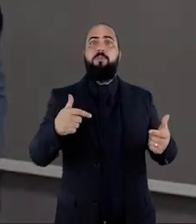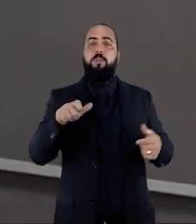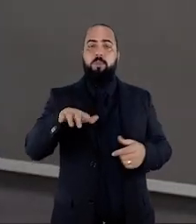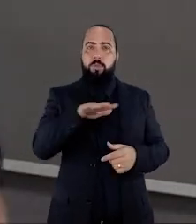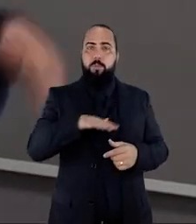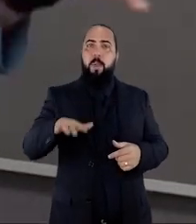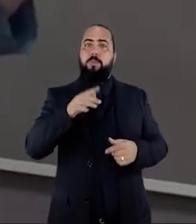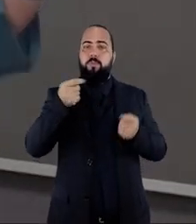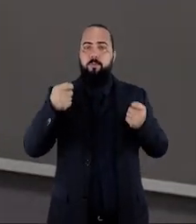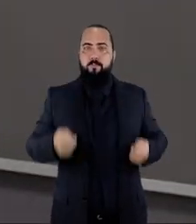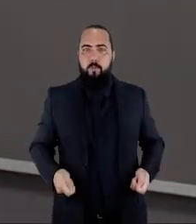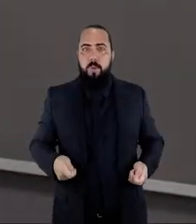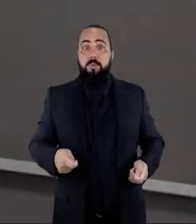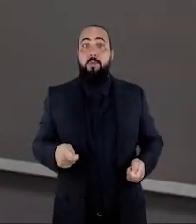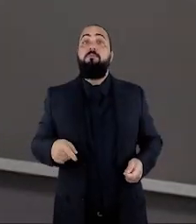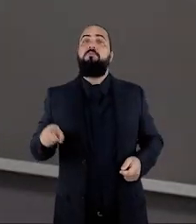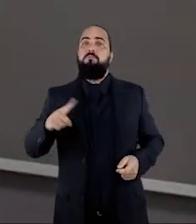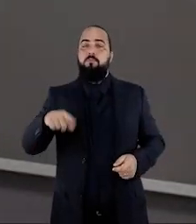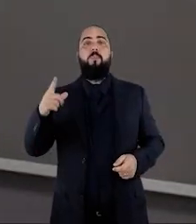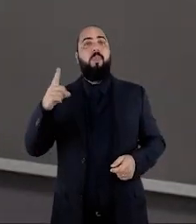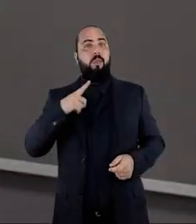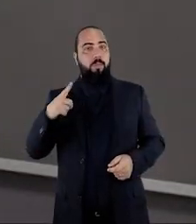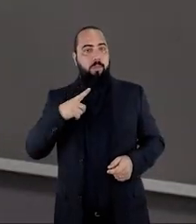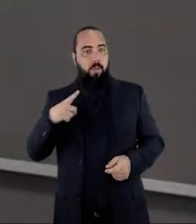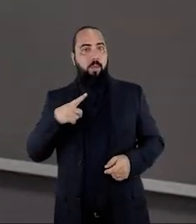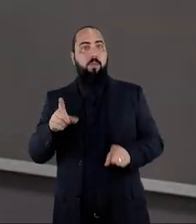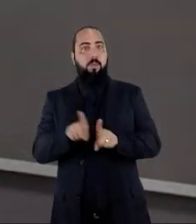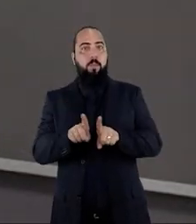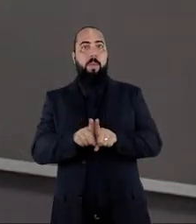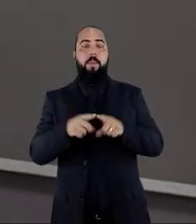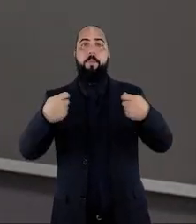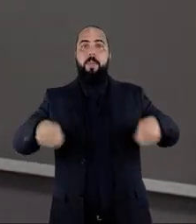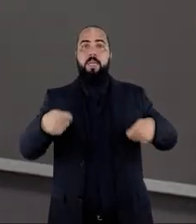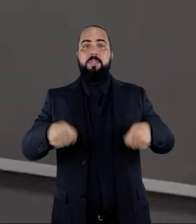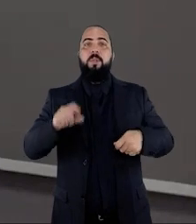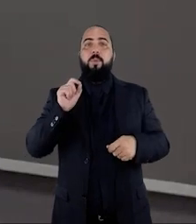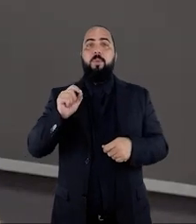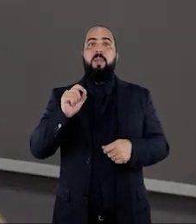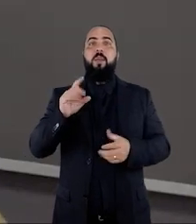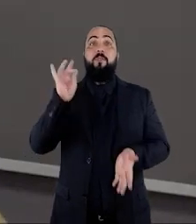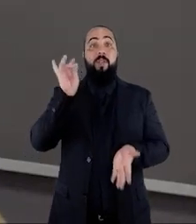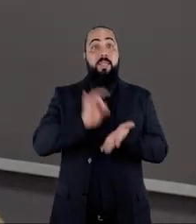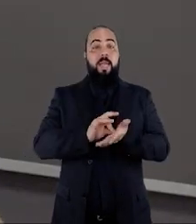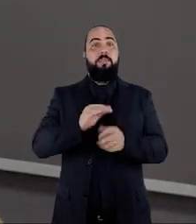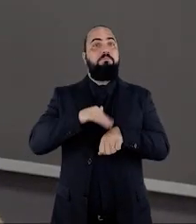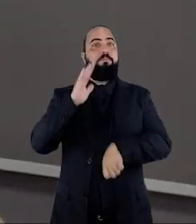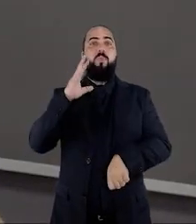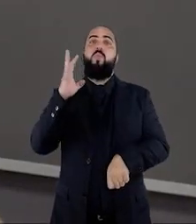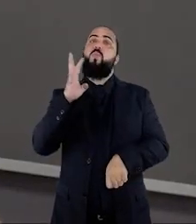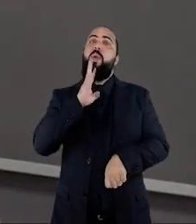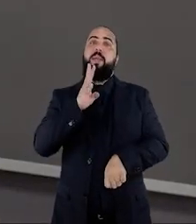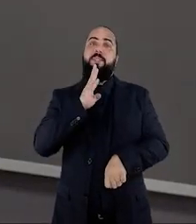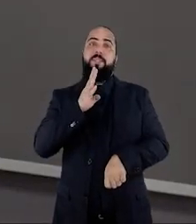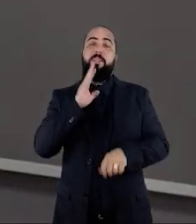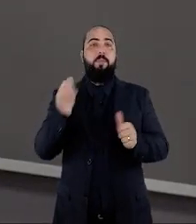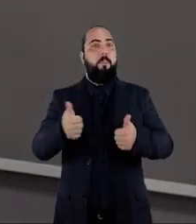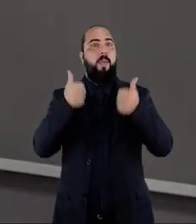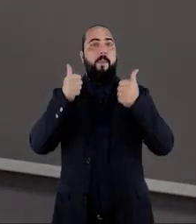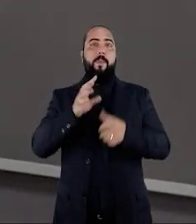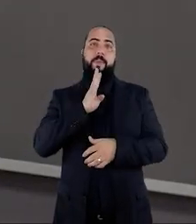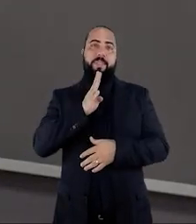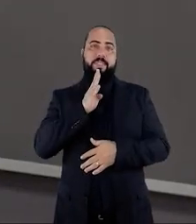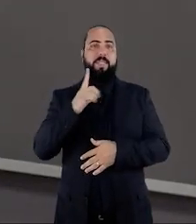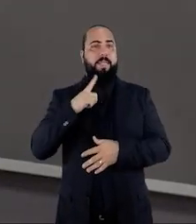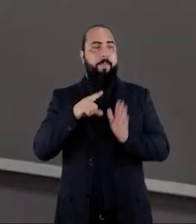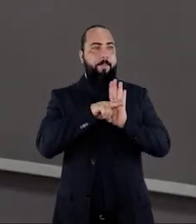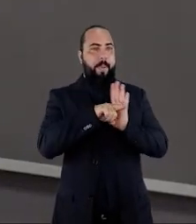conquistas, avanços, por espaços de afirmação, elas existem, elas devem ser mais conhecidas e